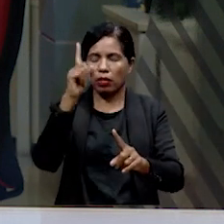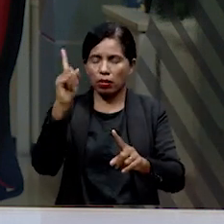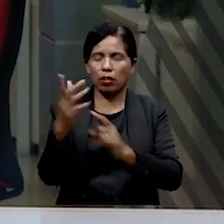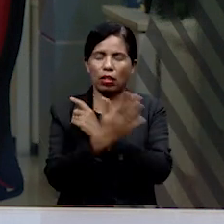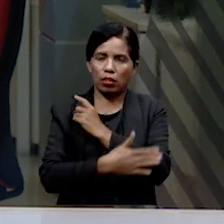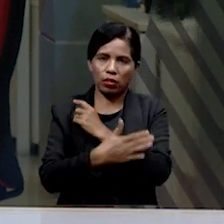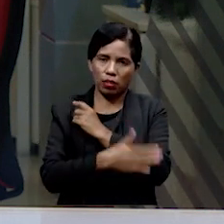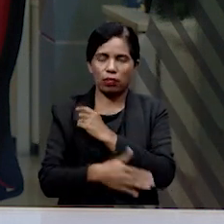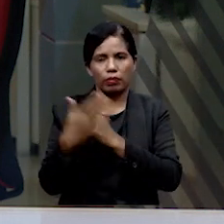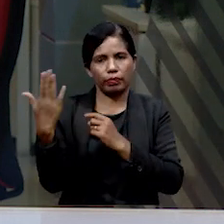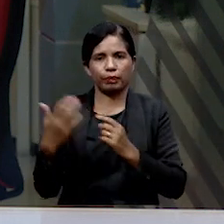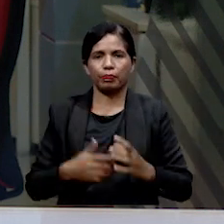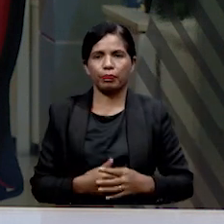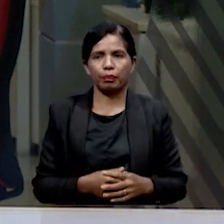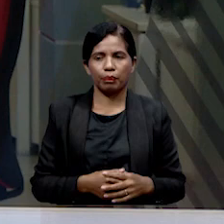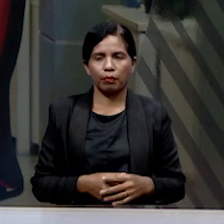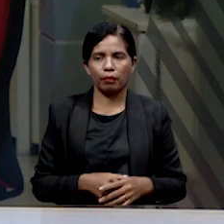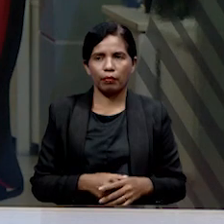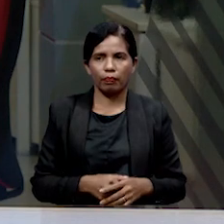railior.